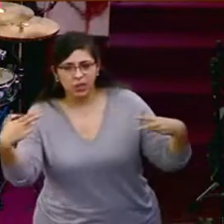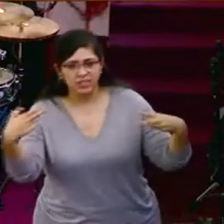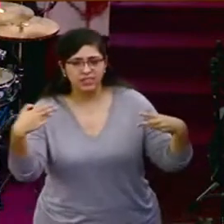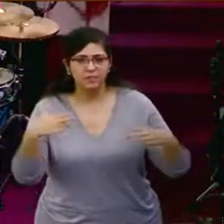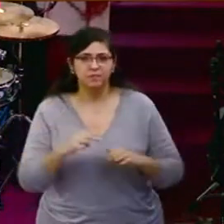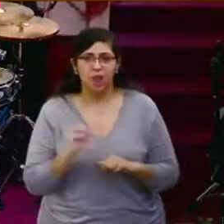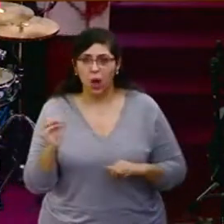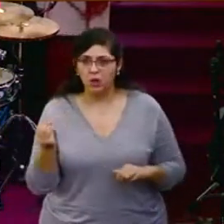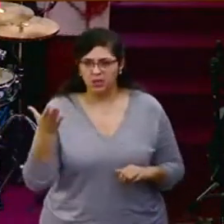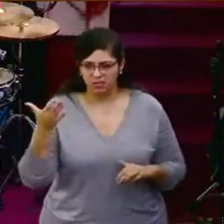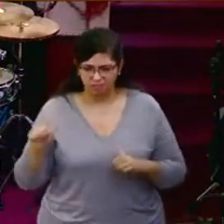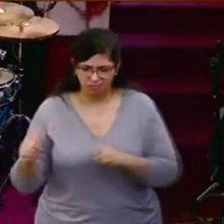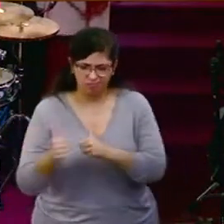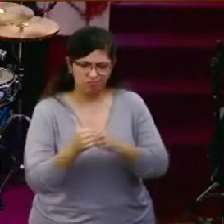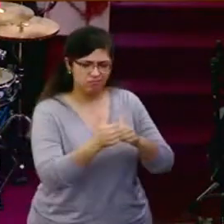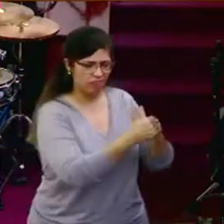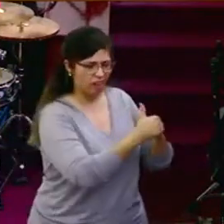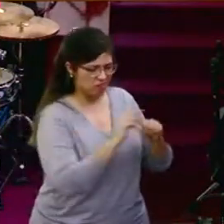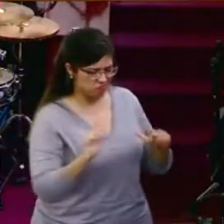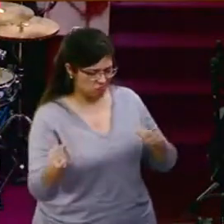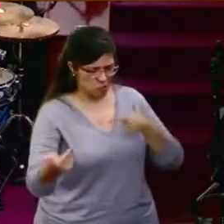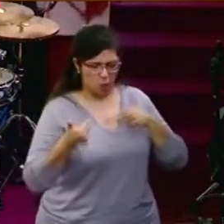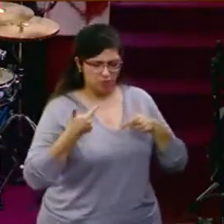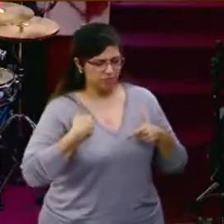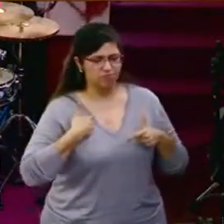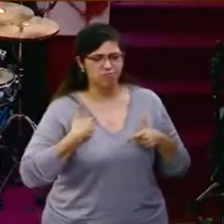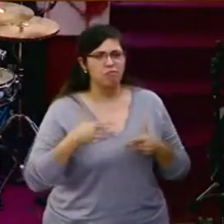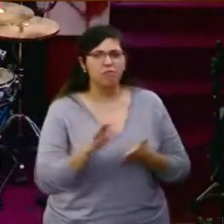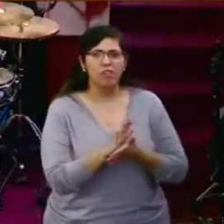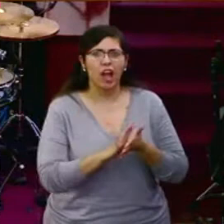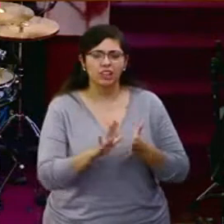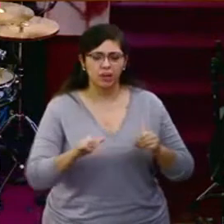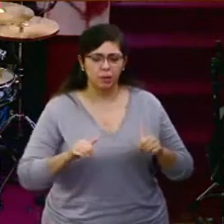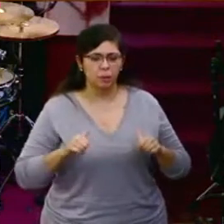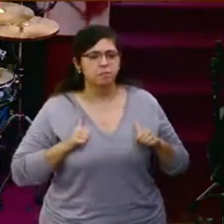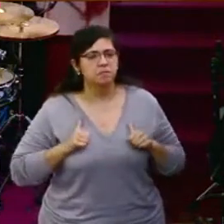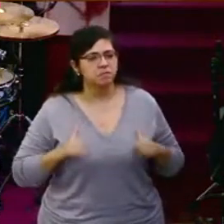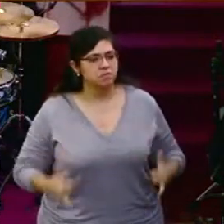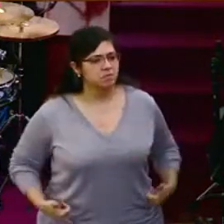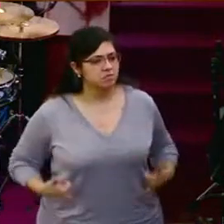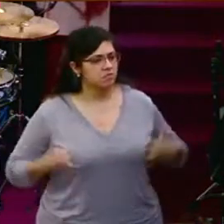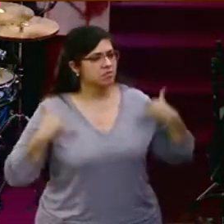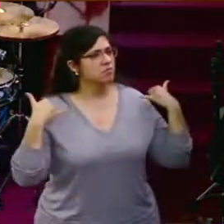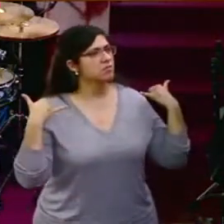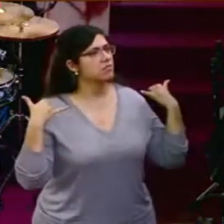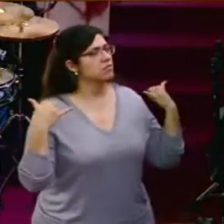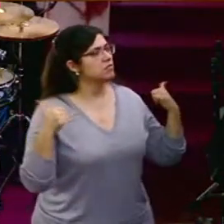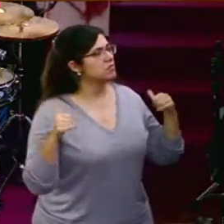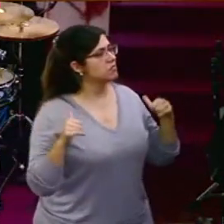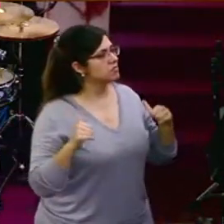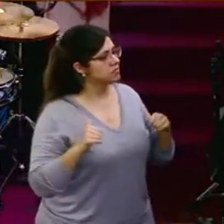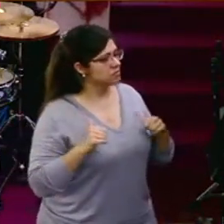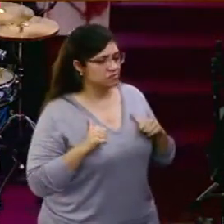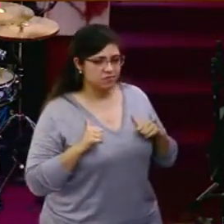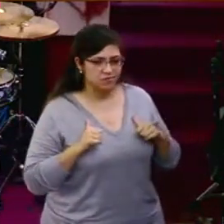acontecendo ao meu redor me atinge on eu sou imune e é contra eles inclusive